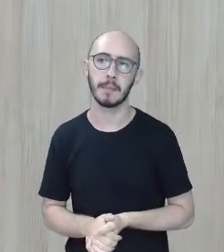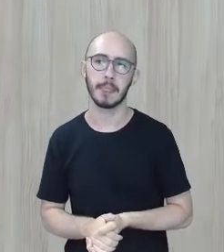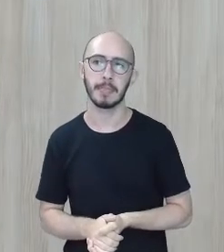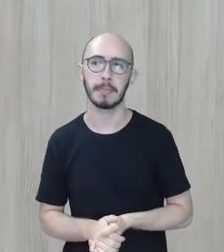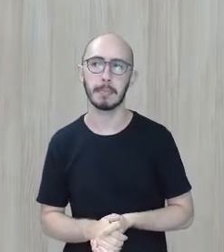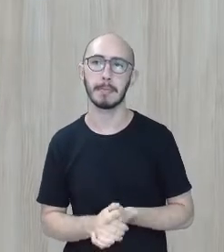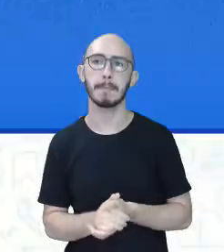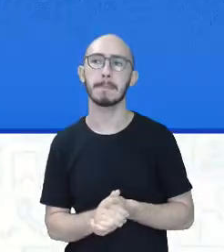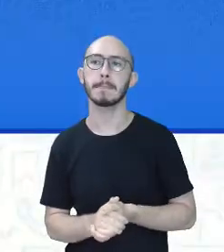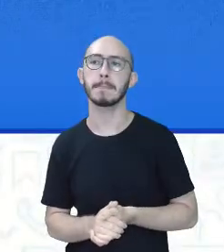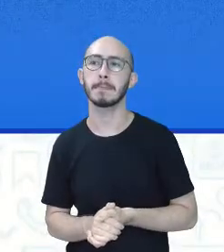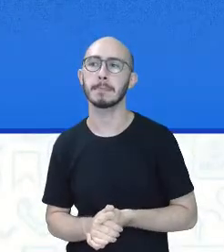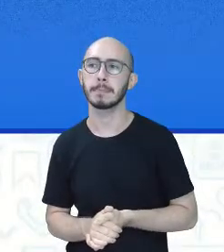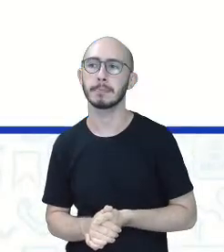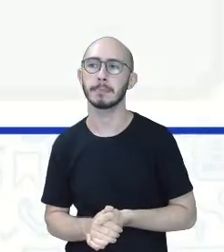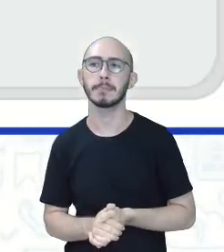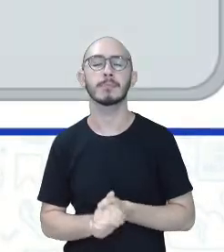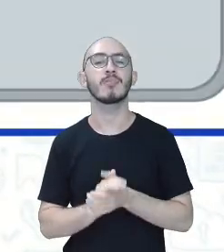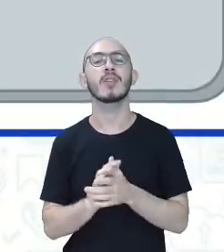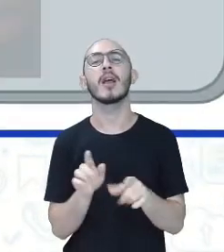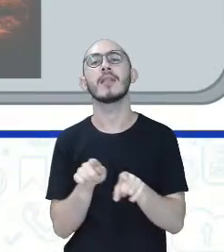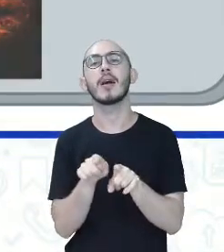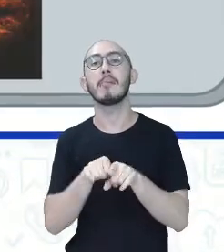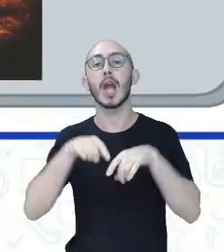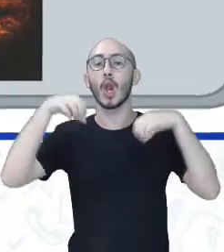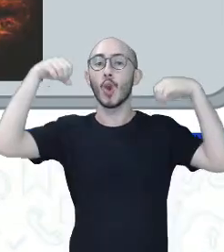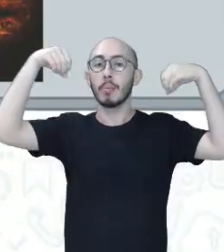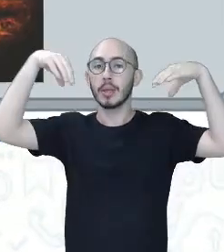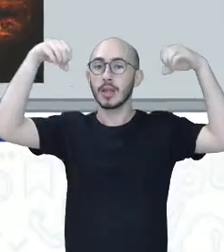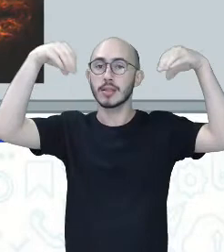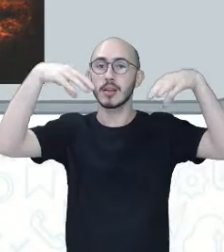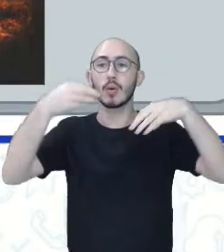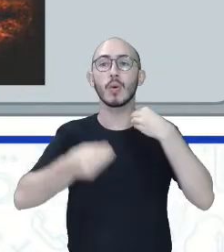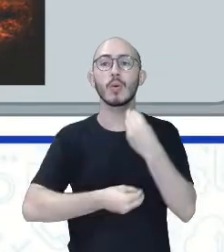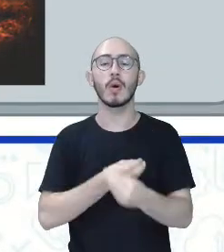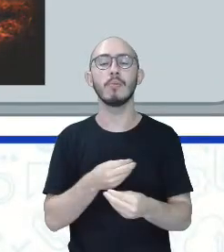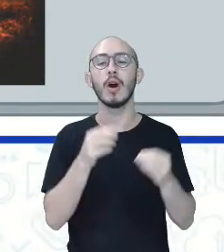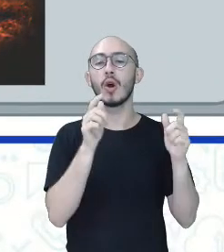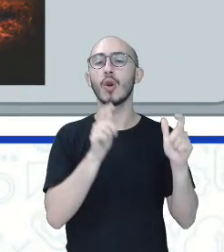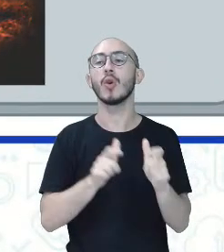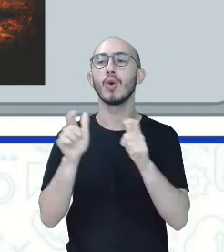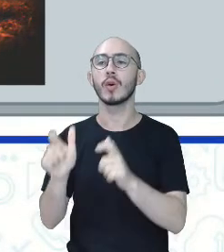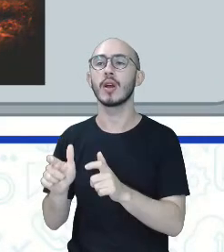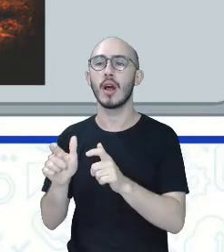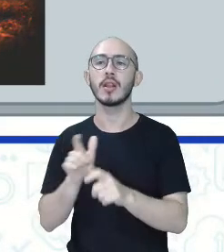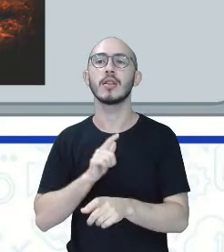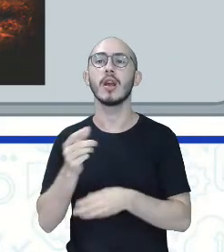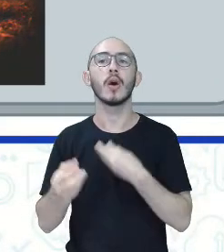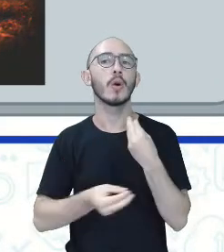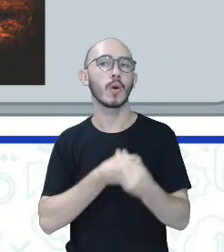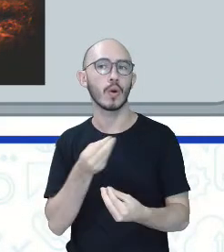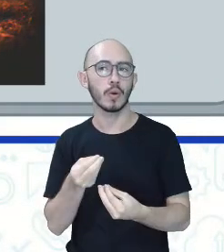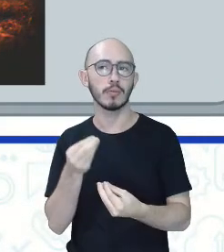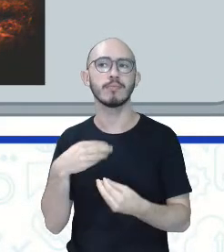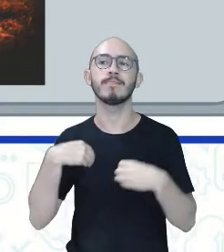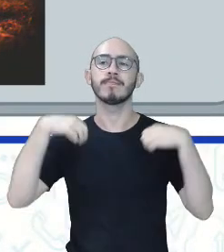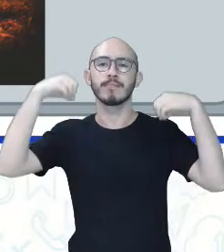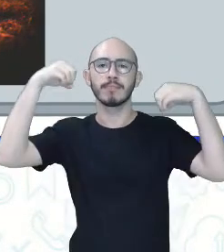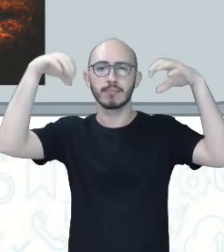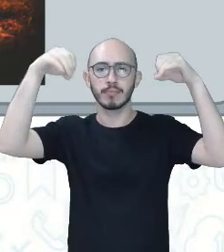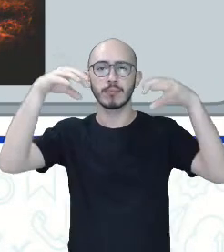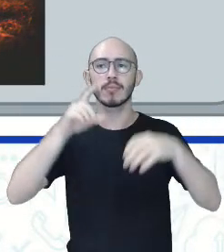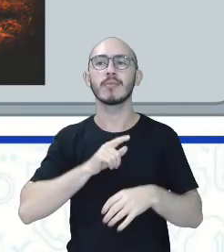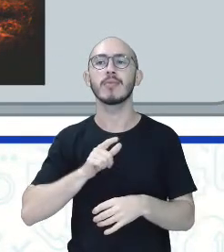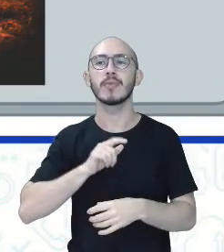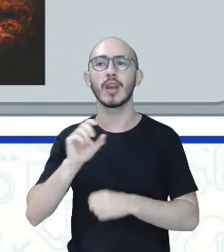E também a iluminação, pessoal. A iluminação também dos lugares eram feitas de lampiões, não é?